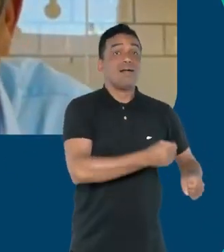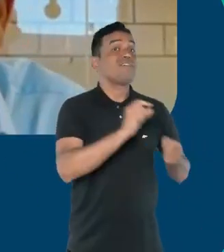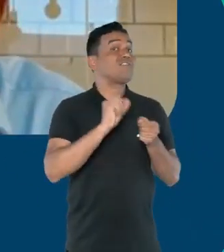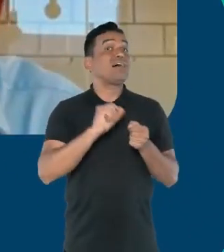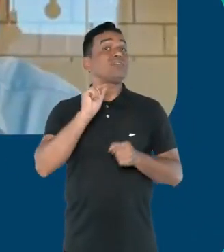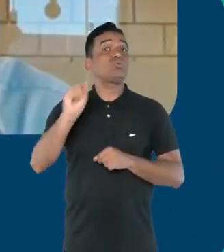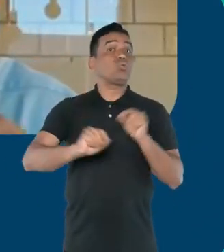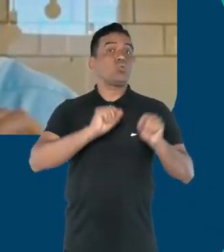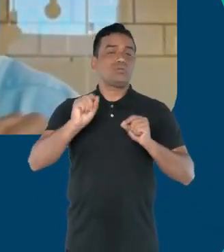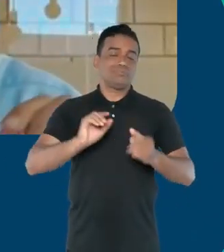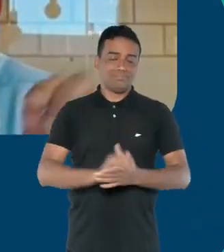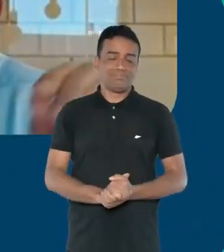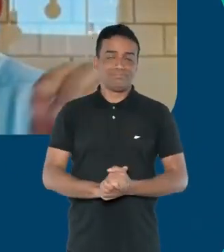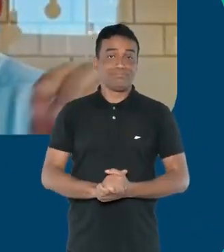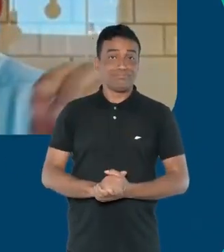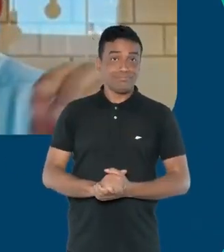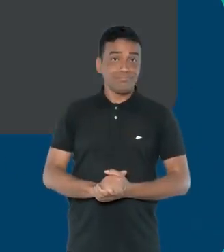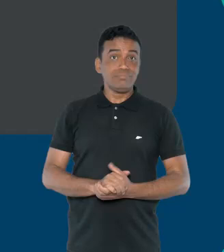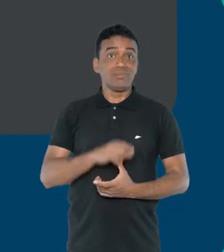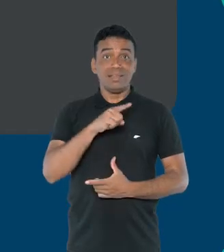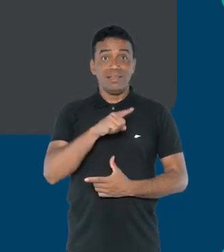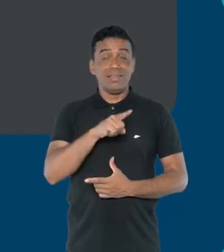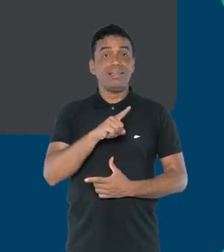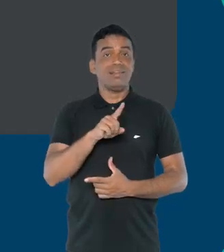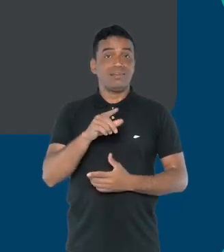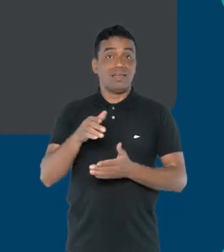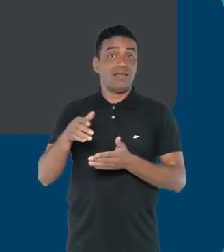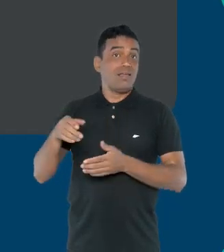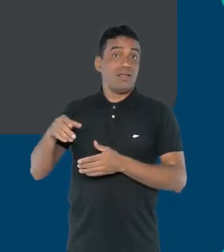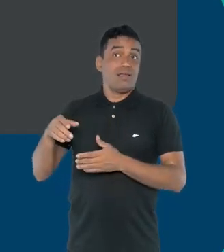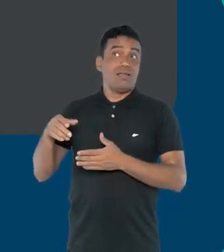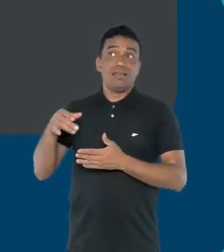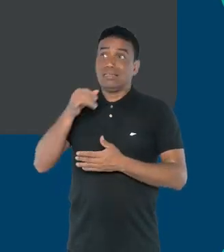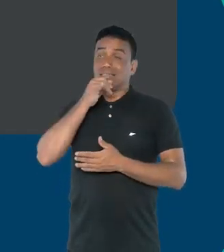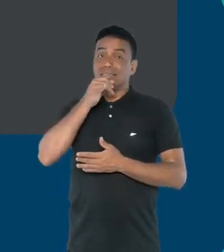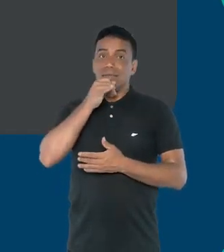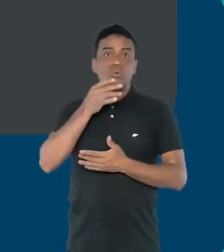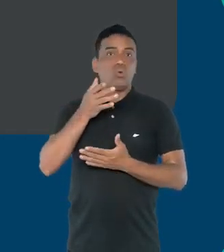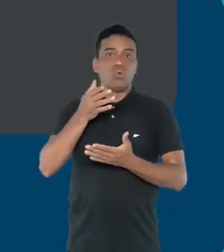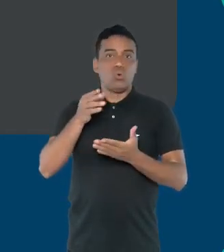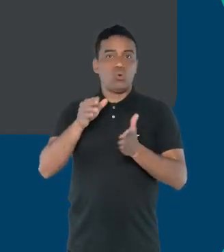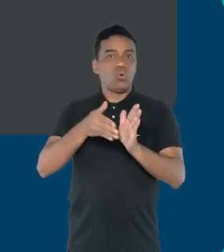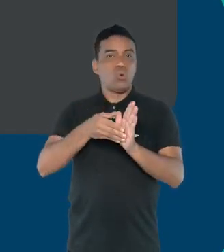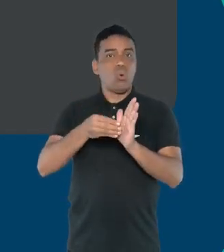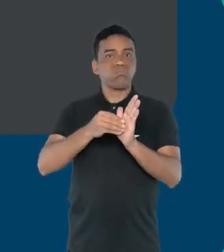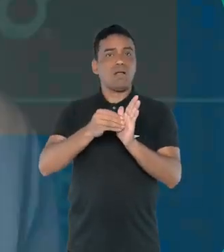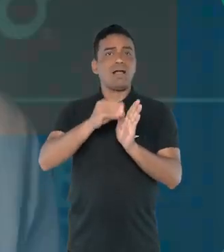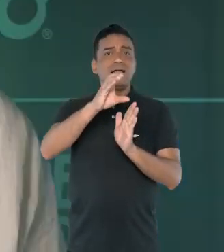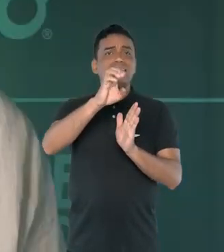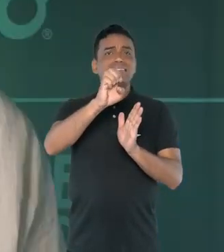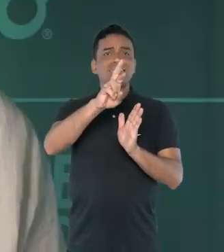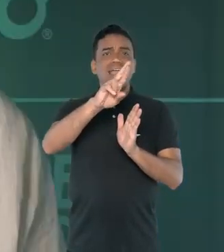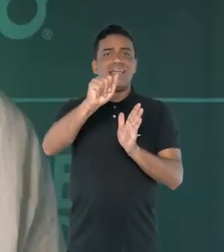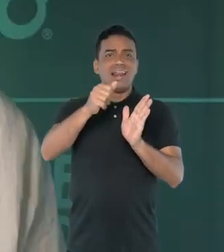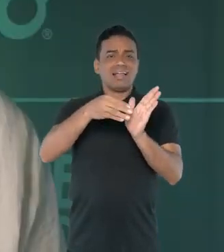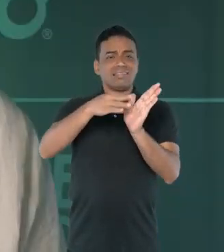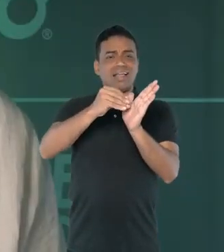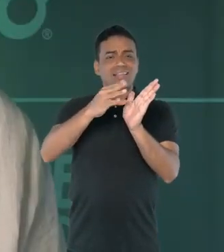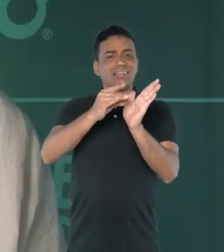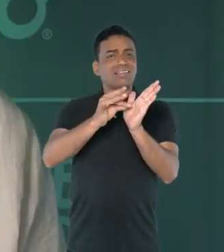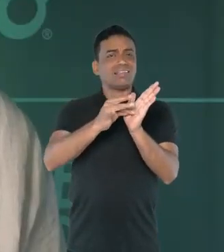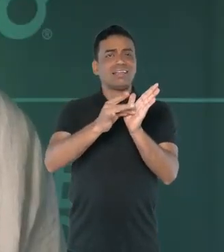quê? Ele é levado a colocar cera no ouvido de todos